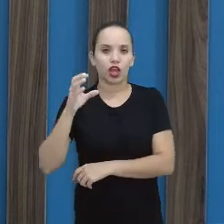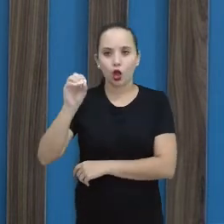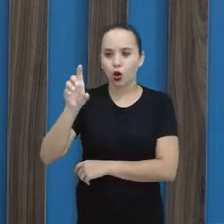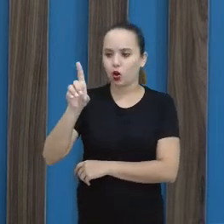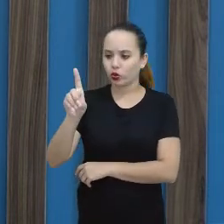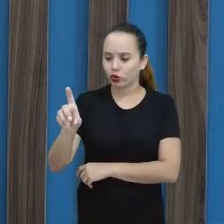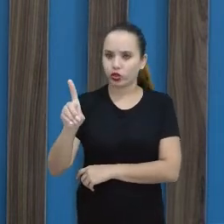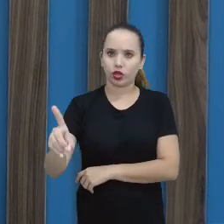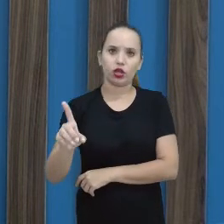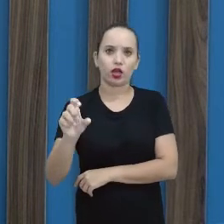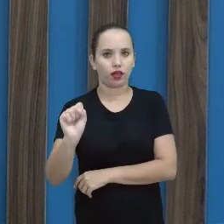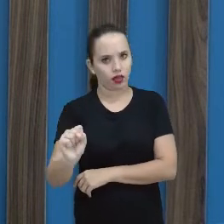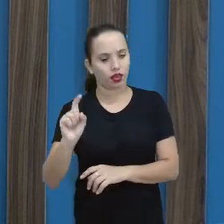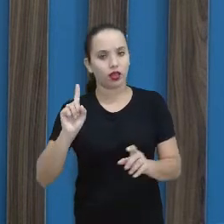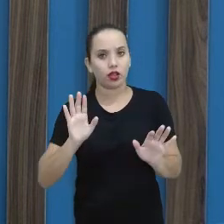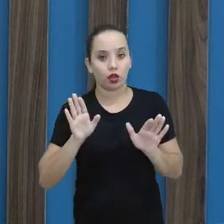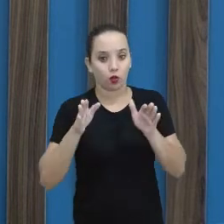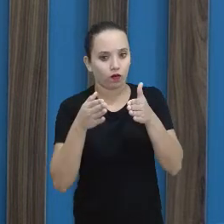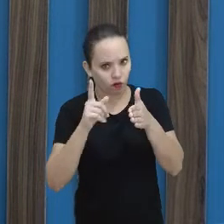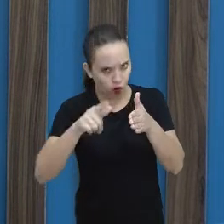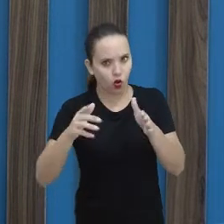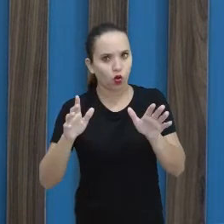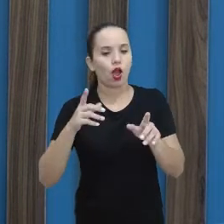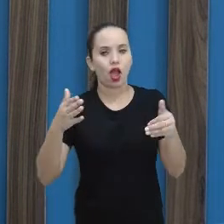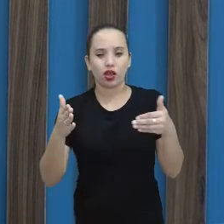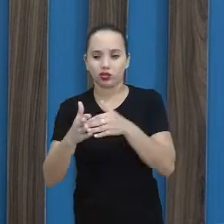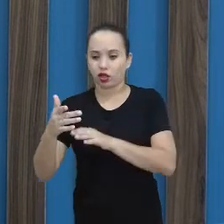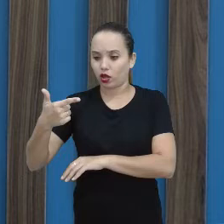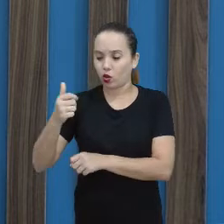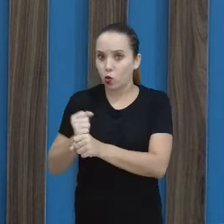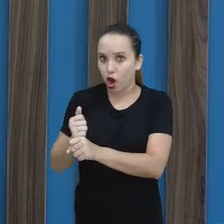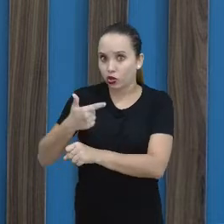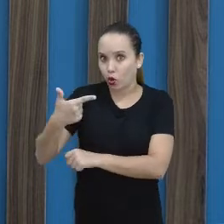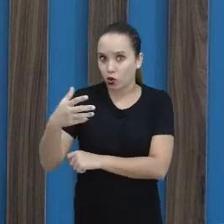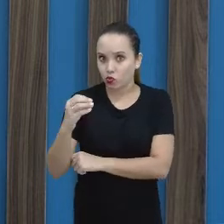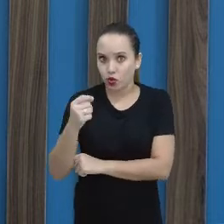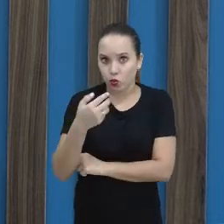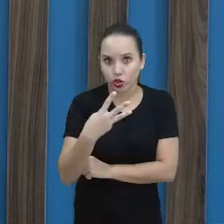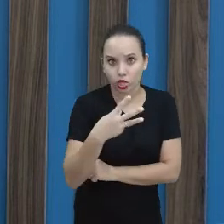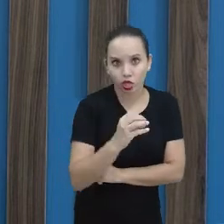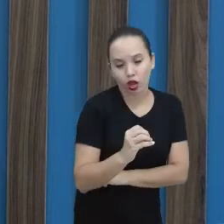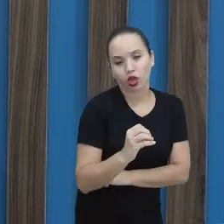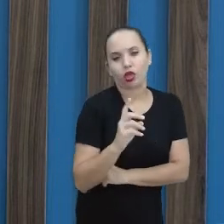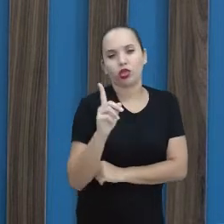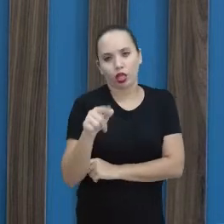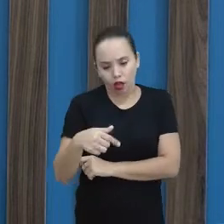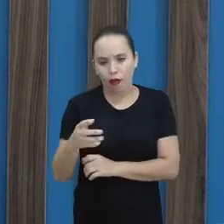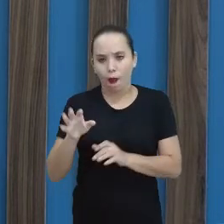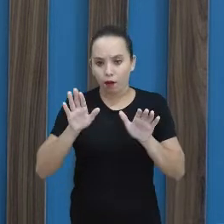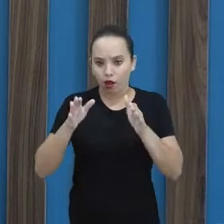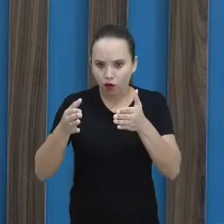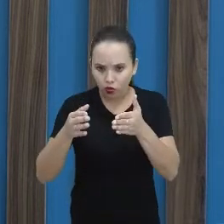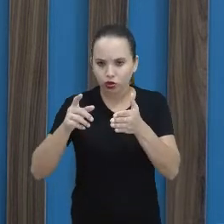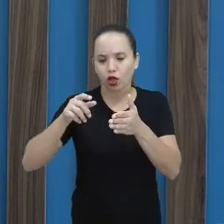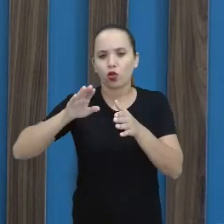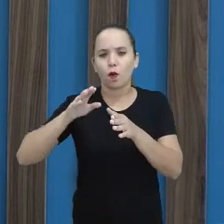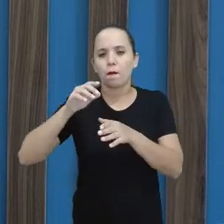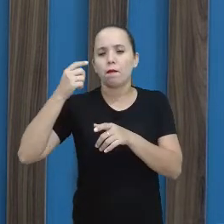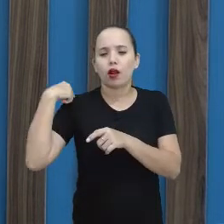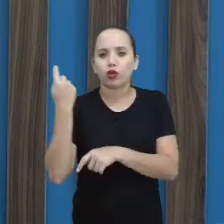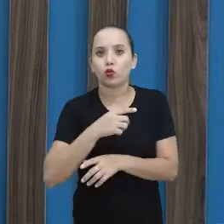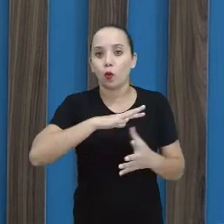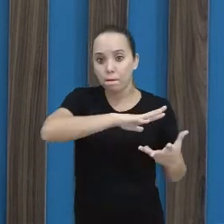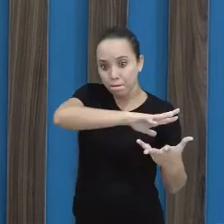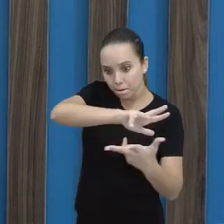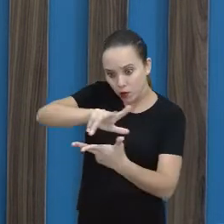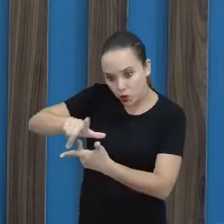aí voltadas, né, que até 2030, voltadas também para a questão hídrica, no mundo inteiro, não só no Brasil, mas no mundo